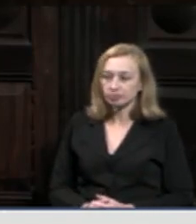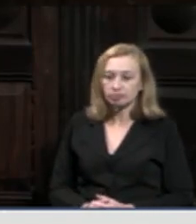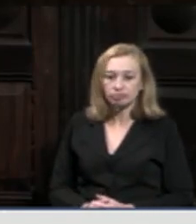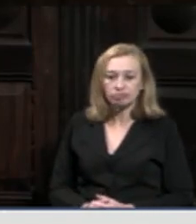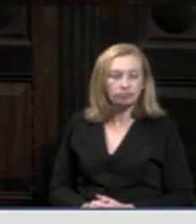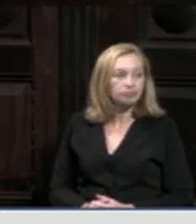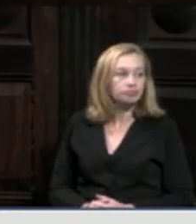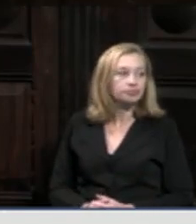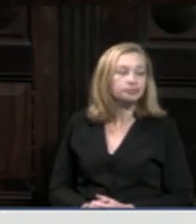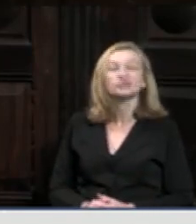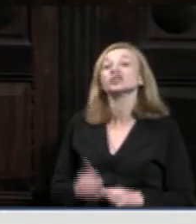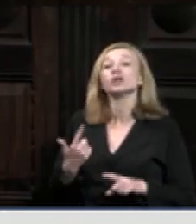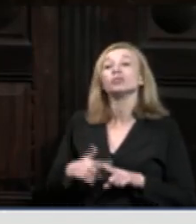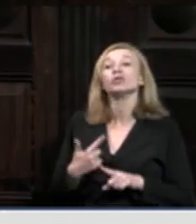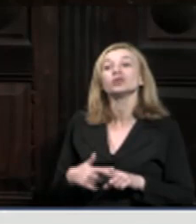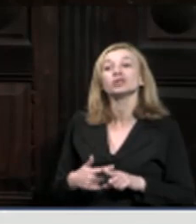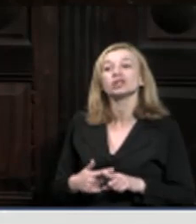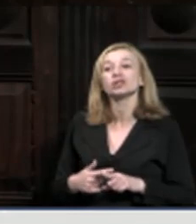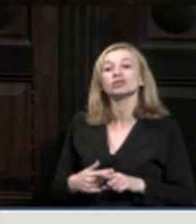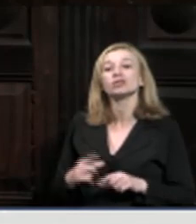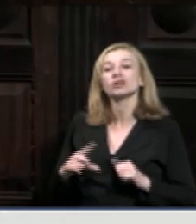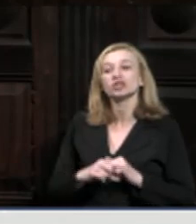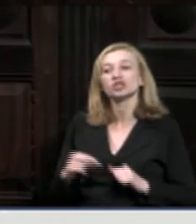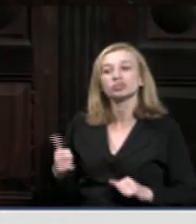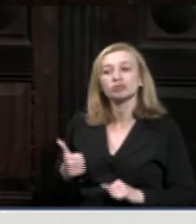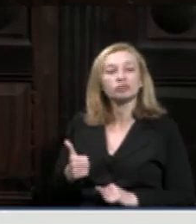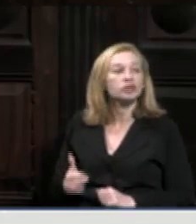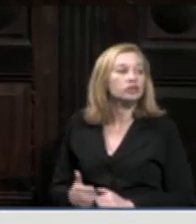Porque no artigo 1º